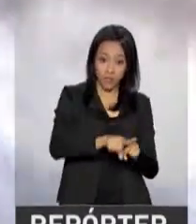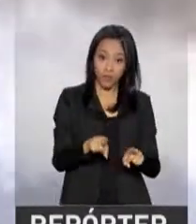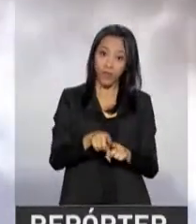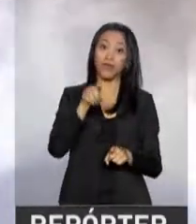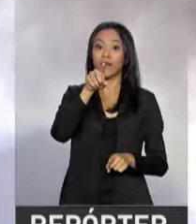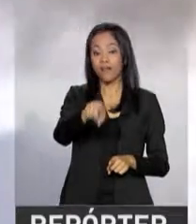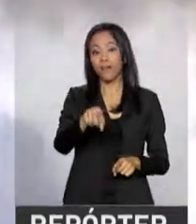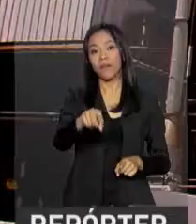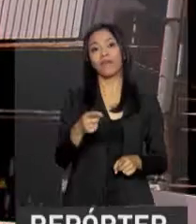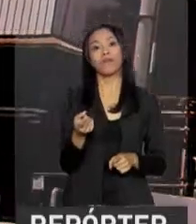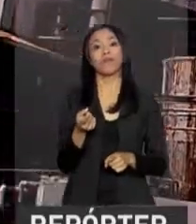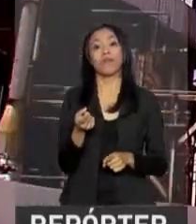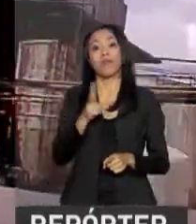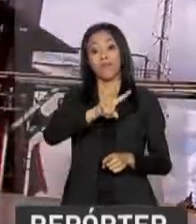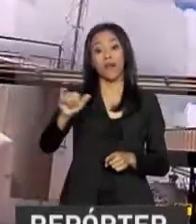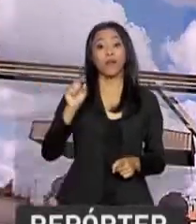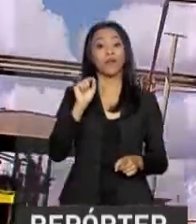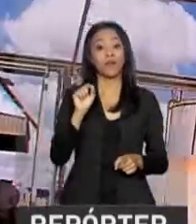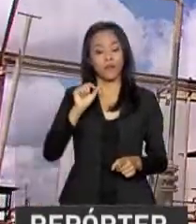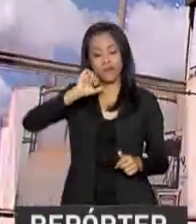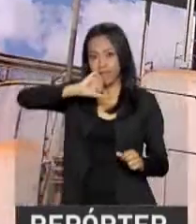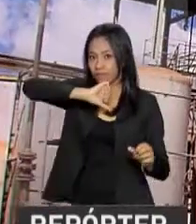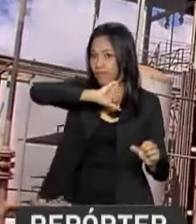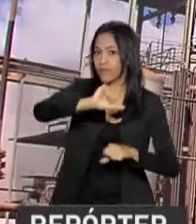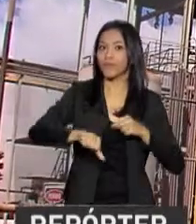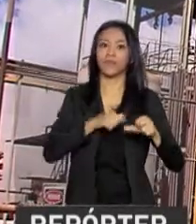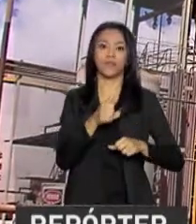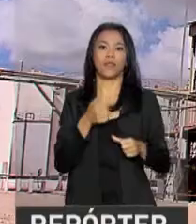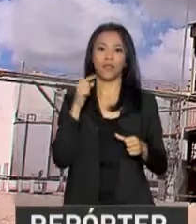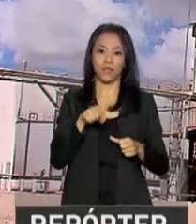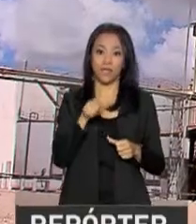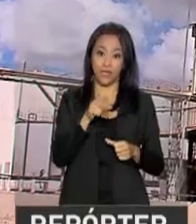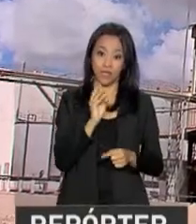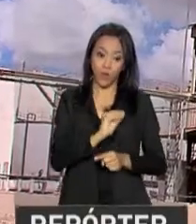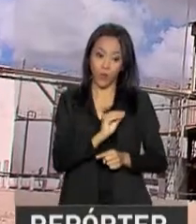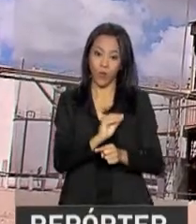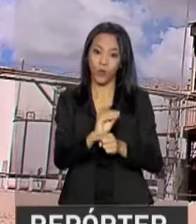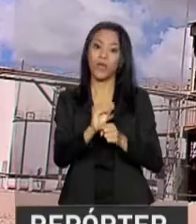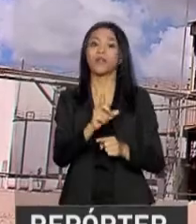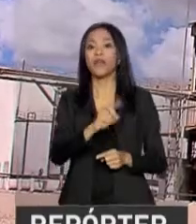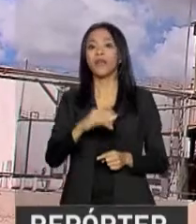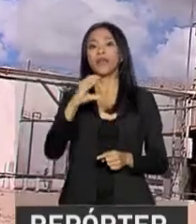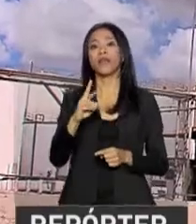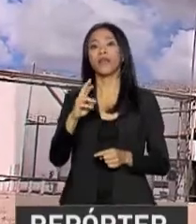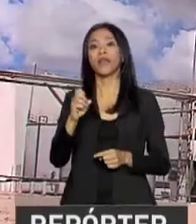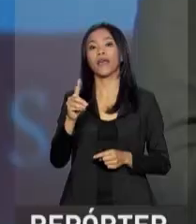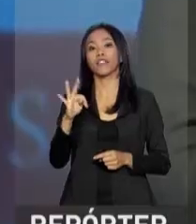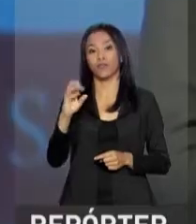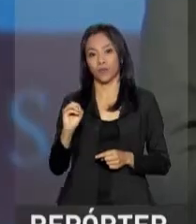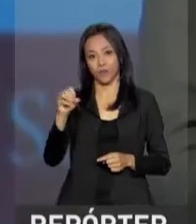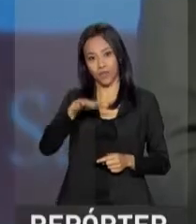de descarbonização que vão permitir transformar a produção sustentável de biocombustíveis em créditos no mercado de carbono